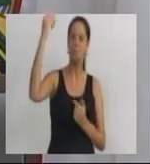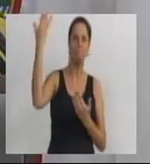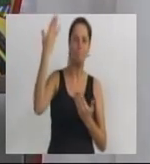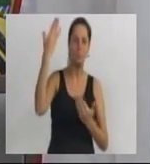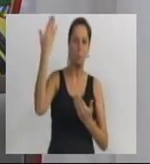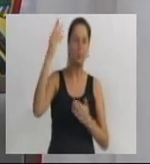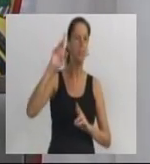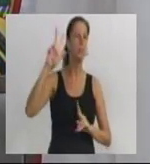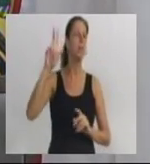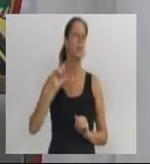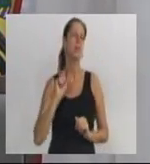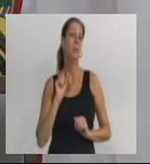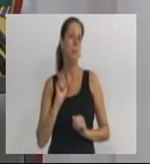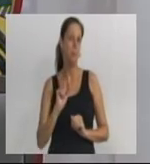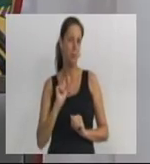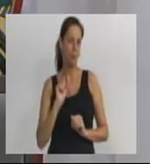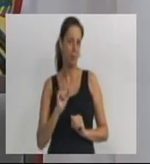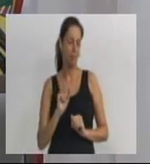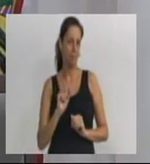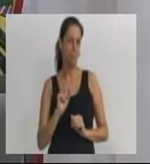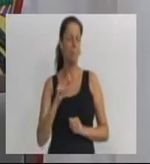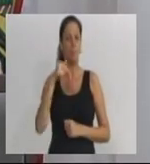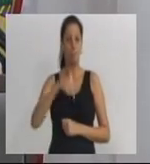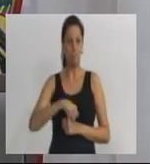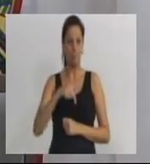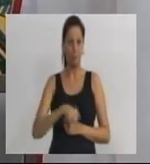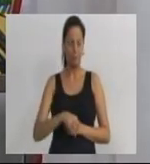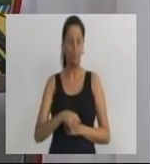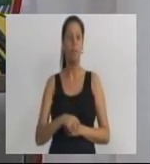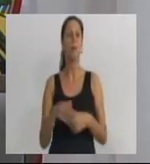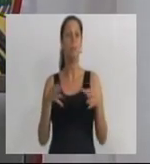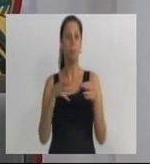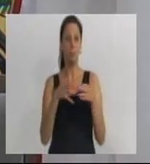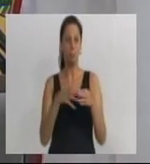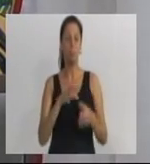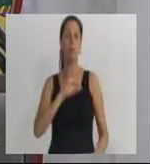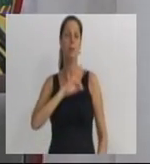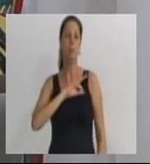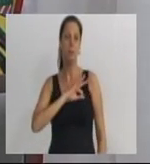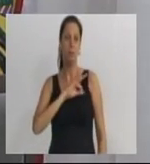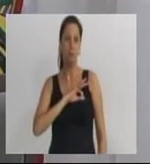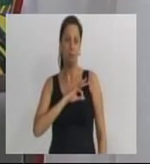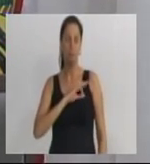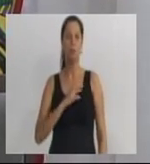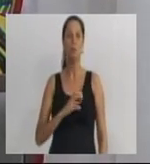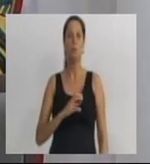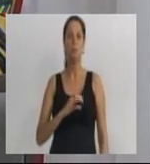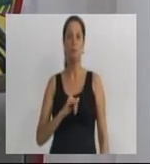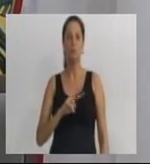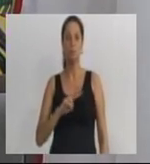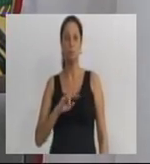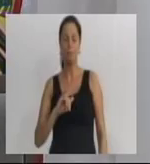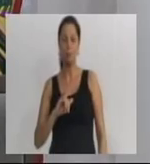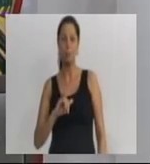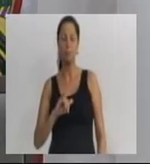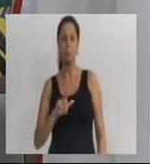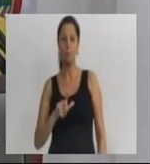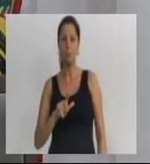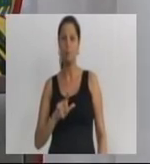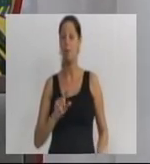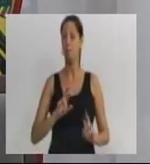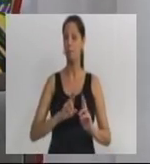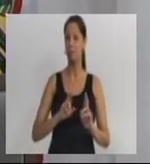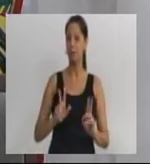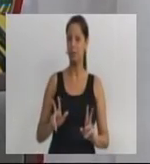vereador Roberto Ibeste, os componentes da nossa Polícia Militar e da nossa Polícia Civil são